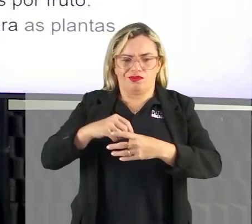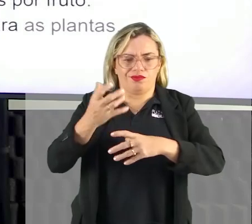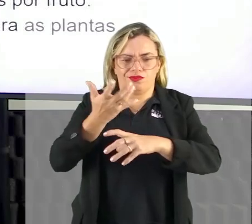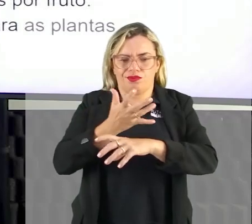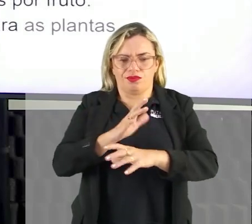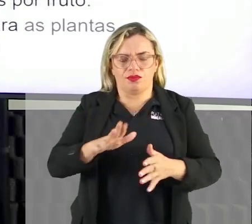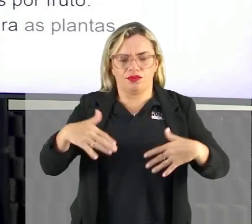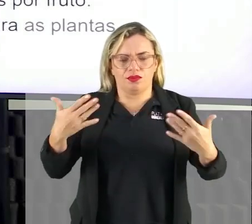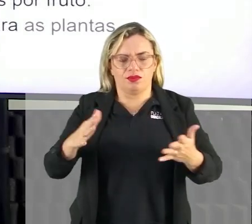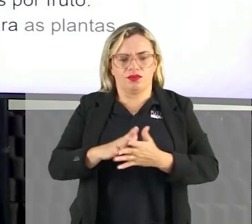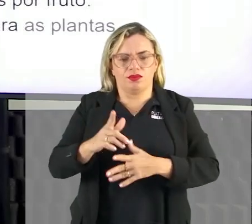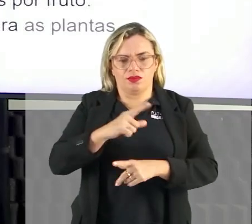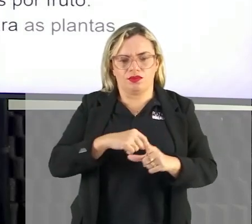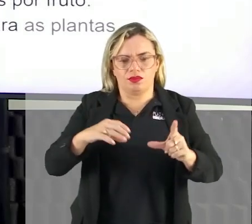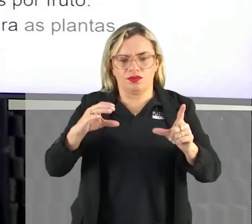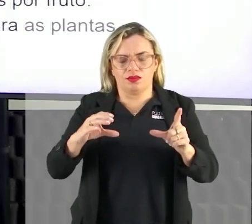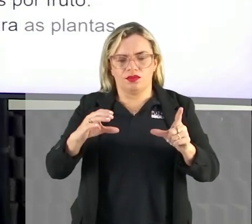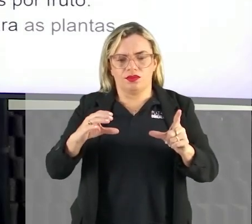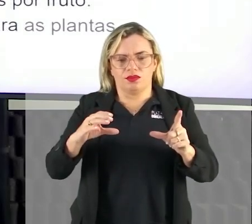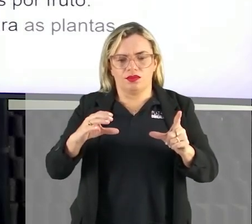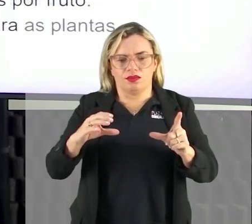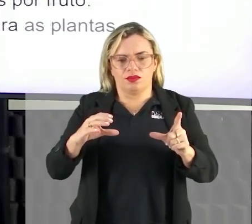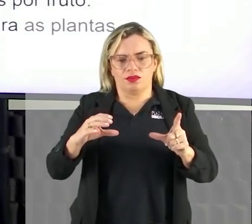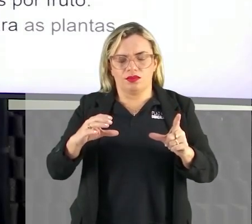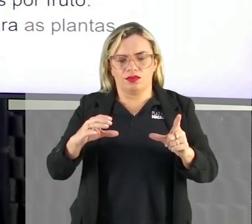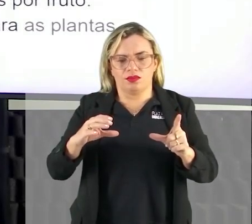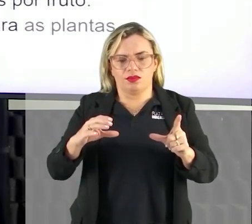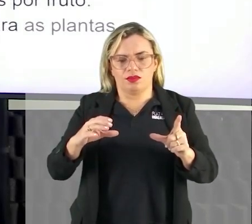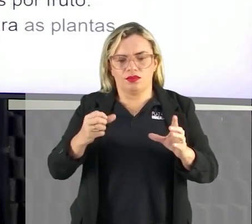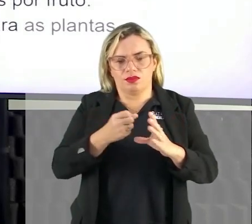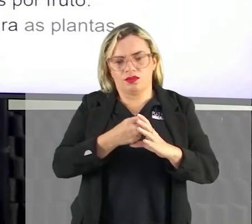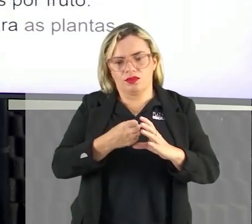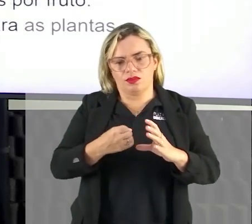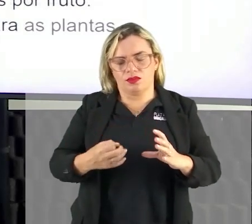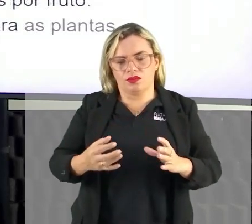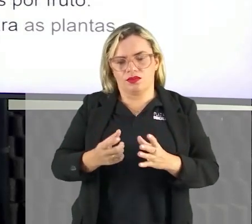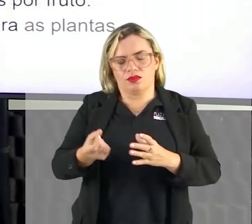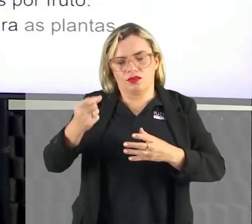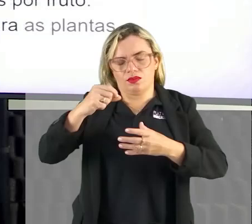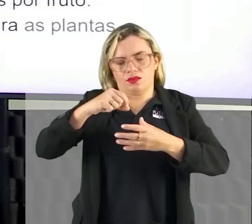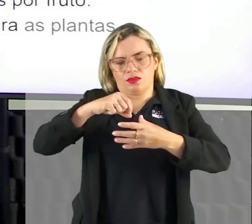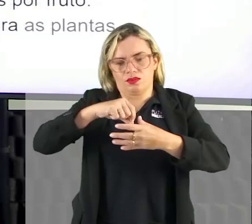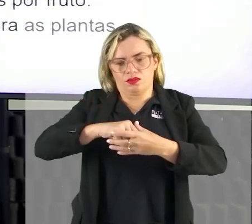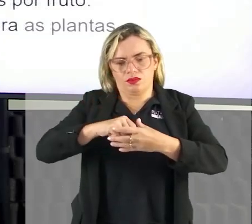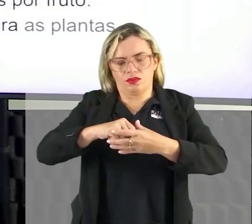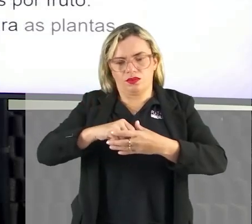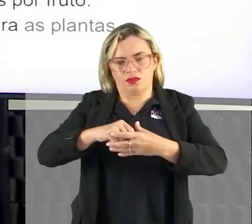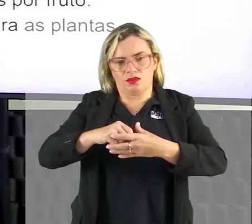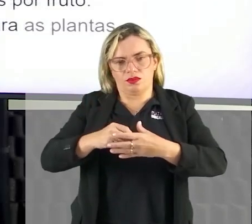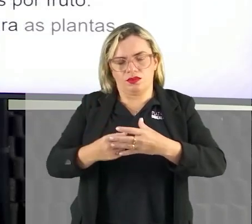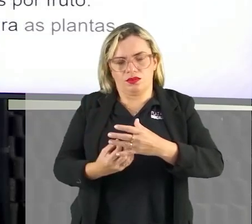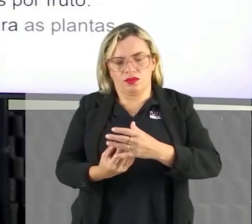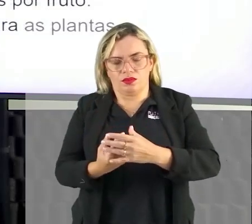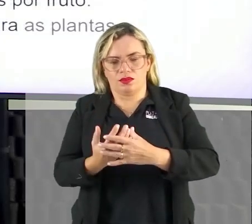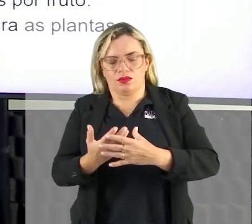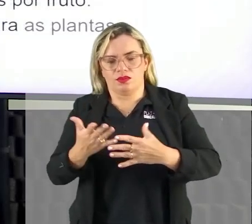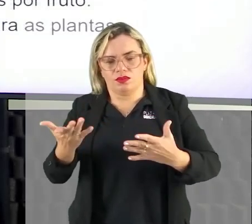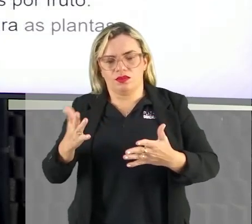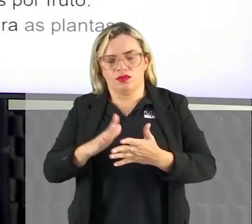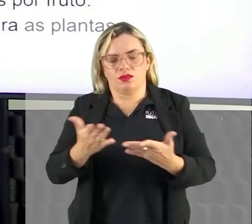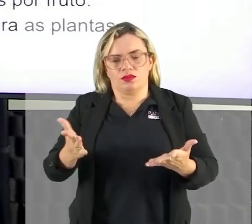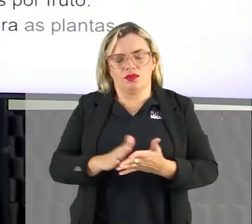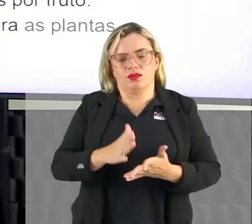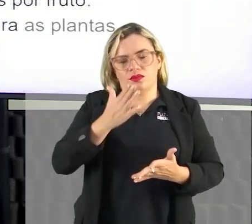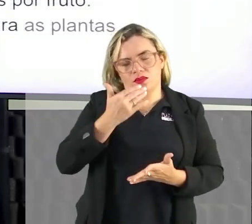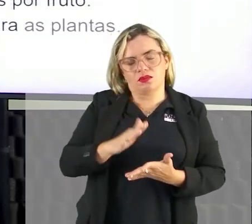De fatores de disseminação de sementes, se ela se alimenta de frutos e sementes,